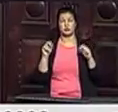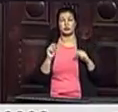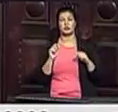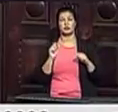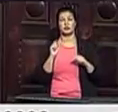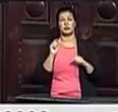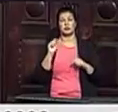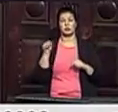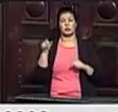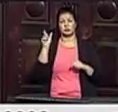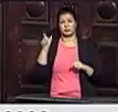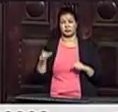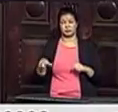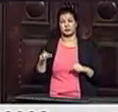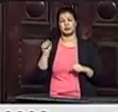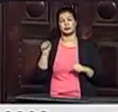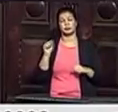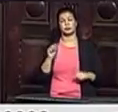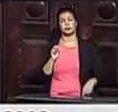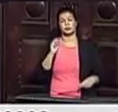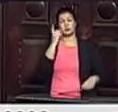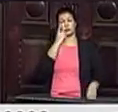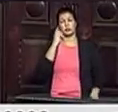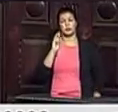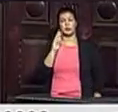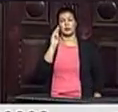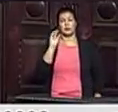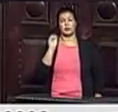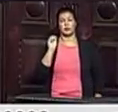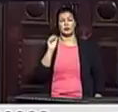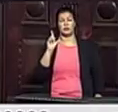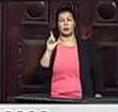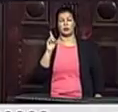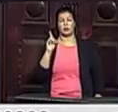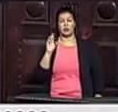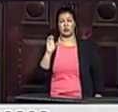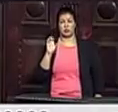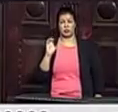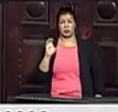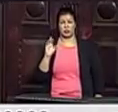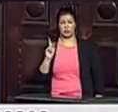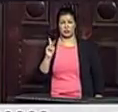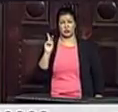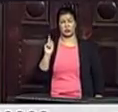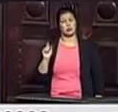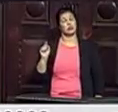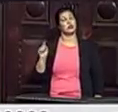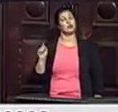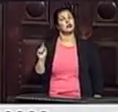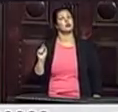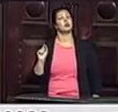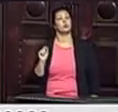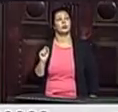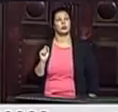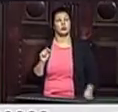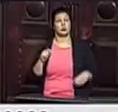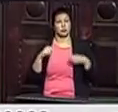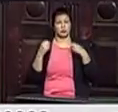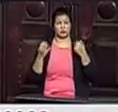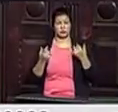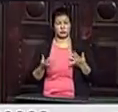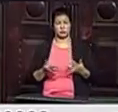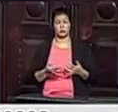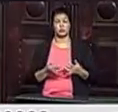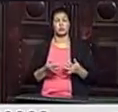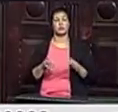deputado Valdec, sobre anistia. Eu já tive aqui diversas